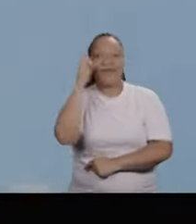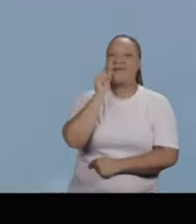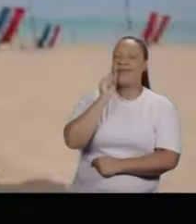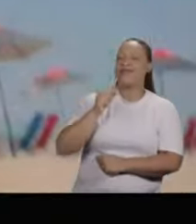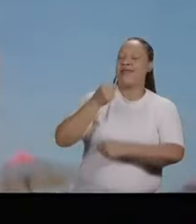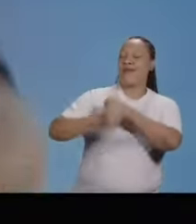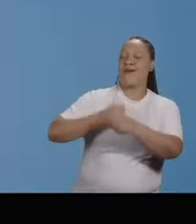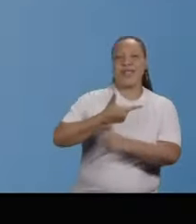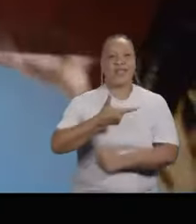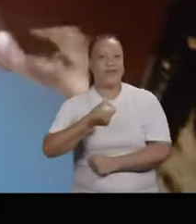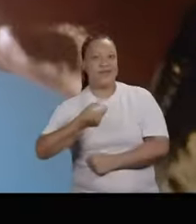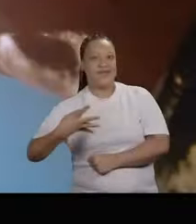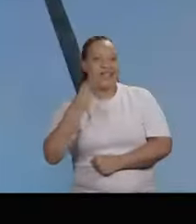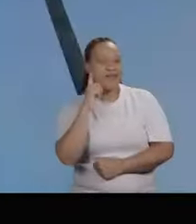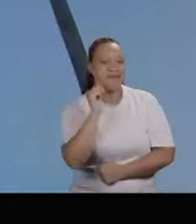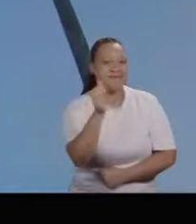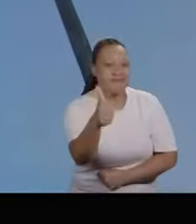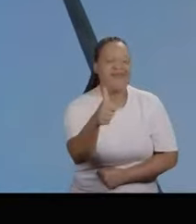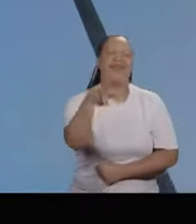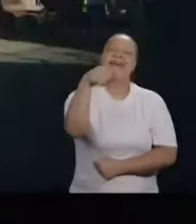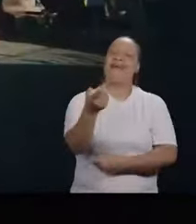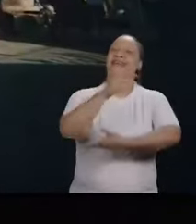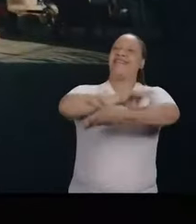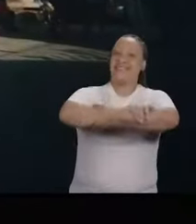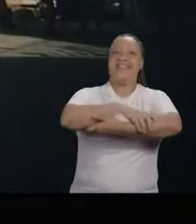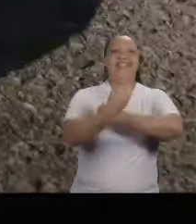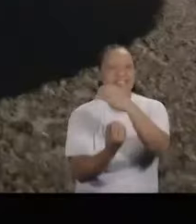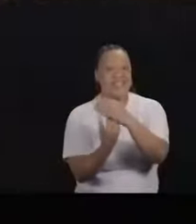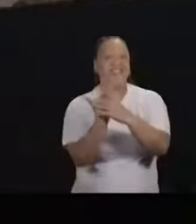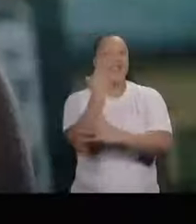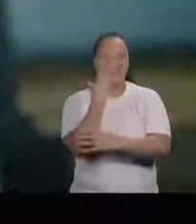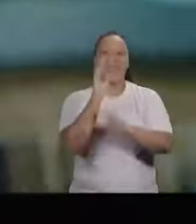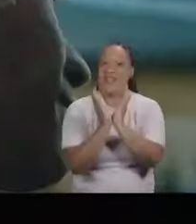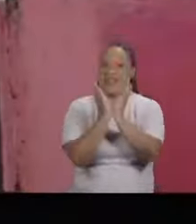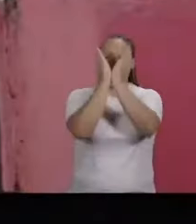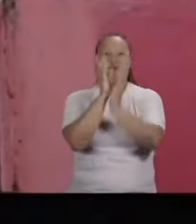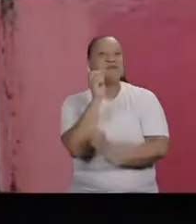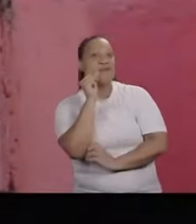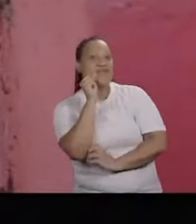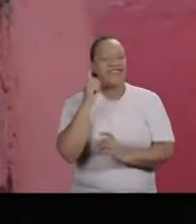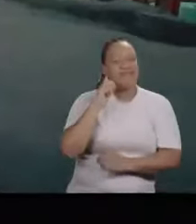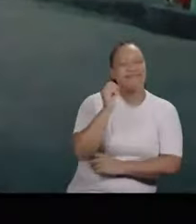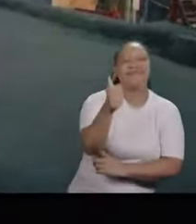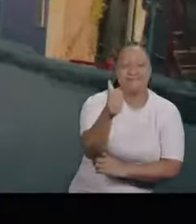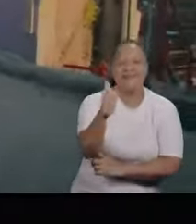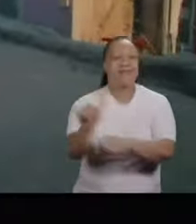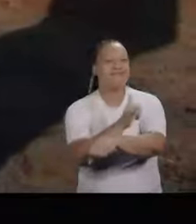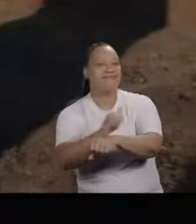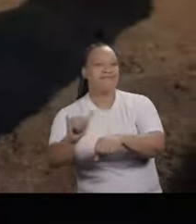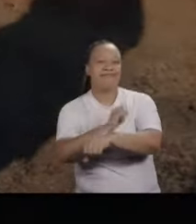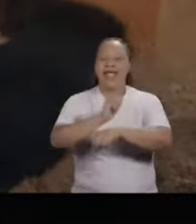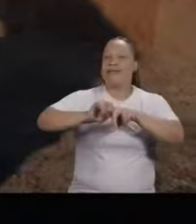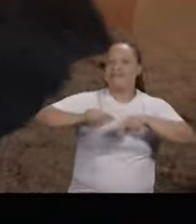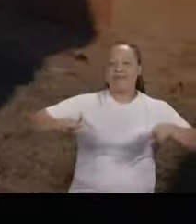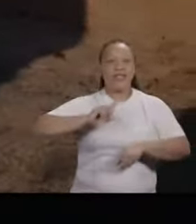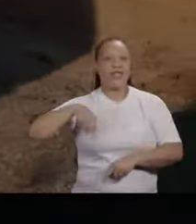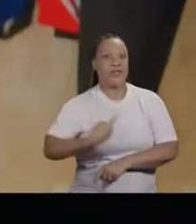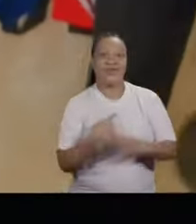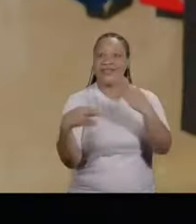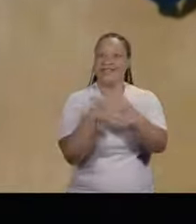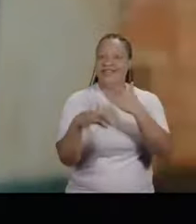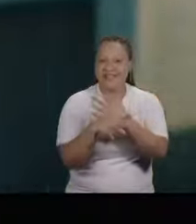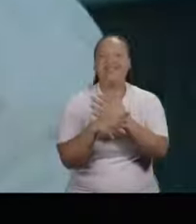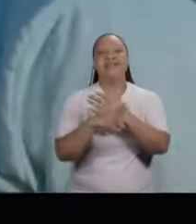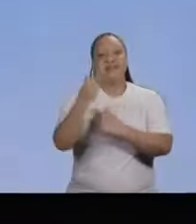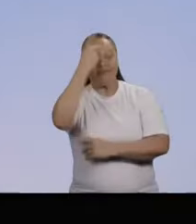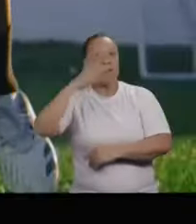Campeonato Alagoano É Massa 2024. Essa parceria criou a Copa Maceió É Massa, a maior competição amadora da história da